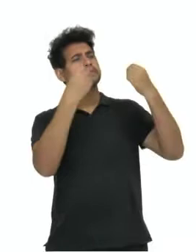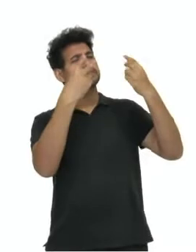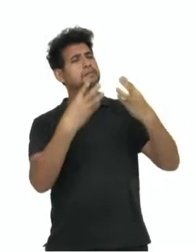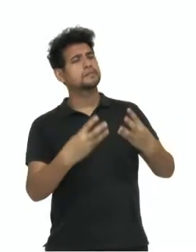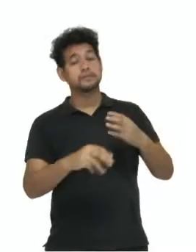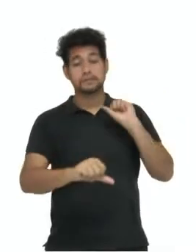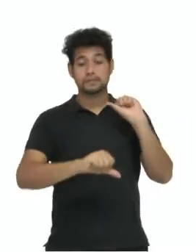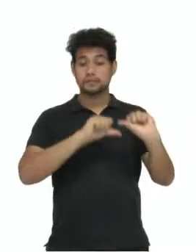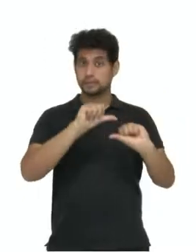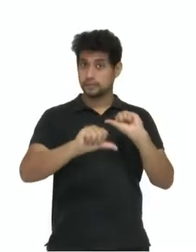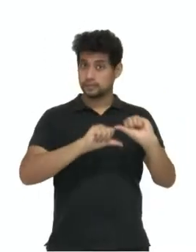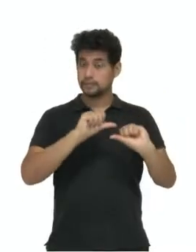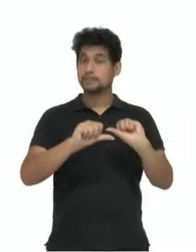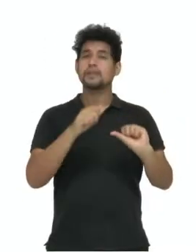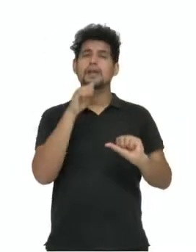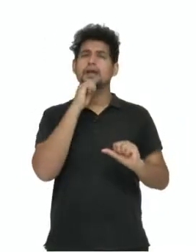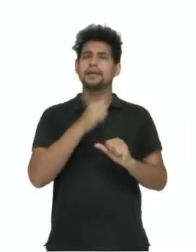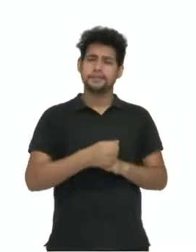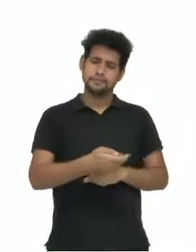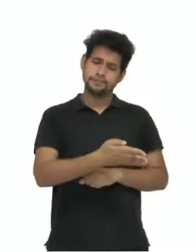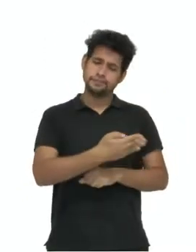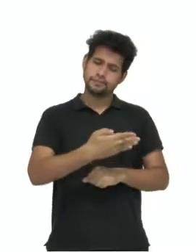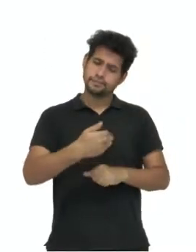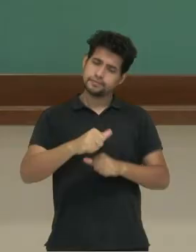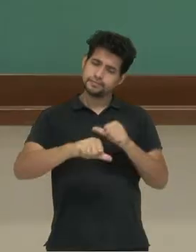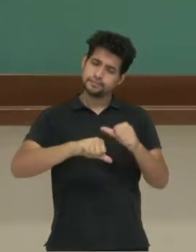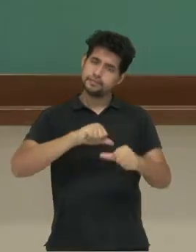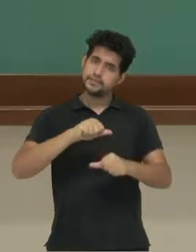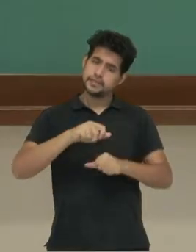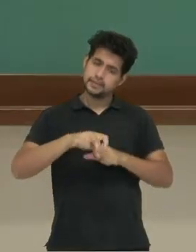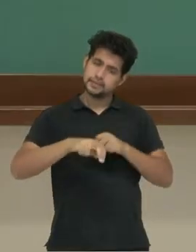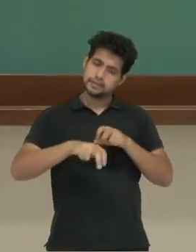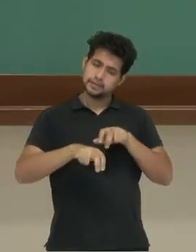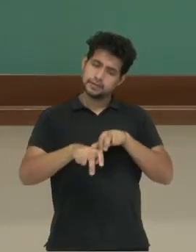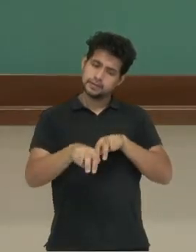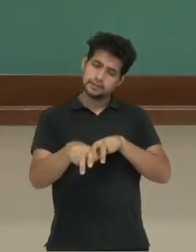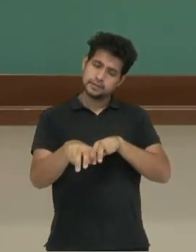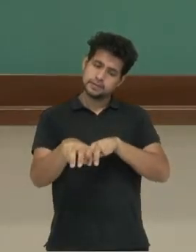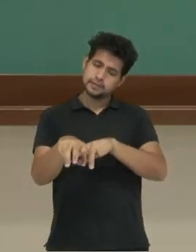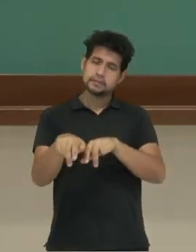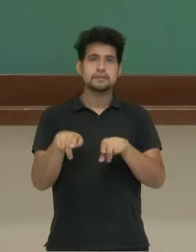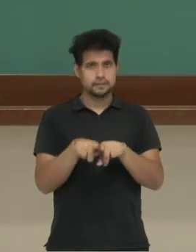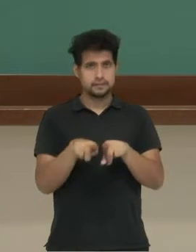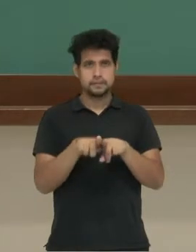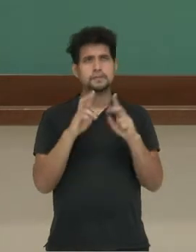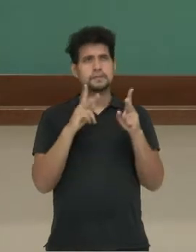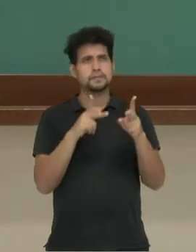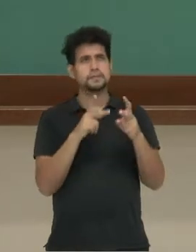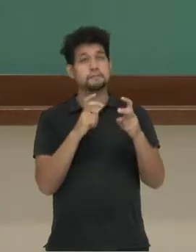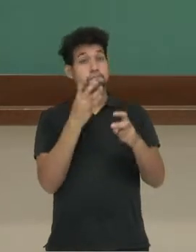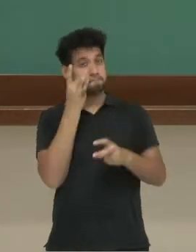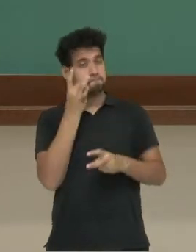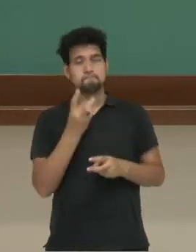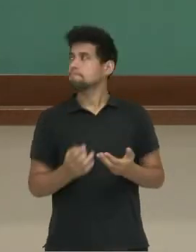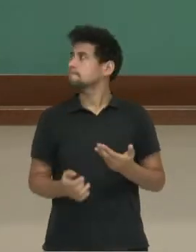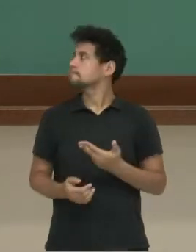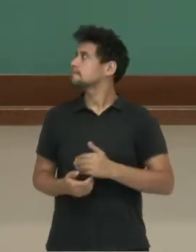transição entre as nadadeiras e os primeiros animais com 4 patas. Olha só que interessante,